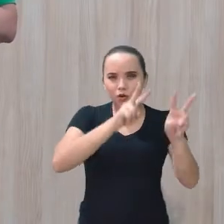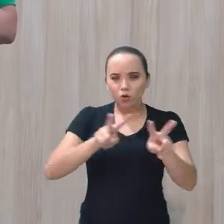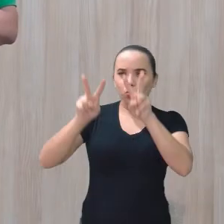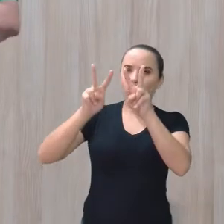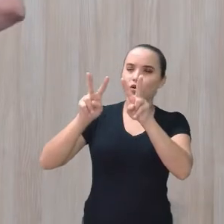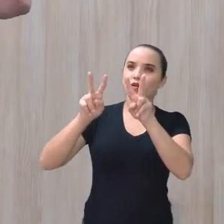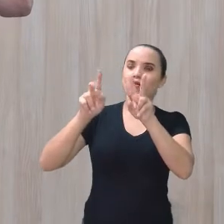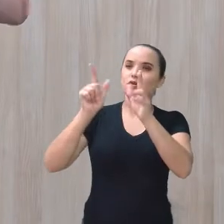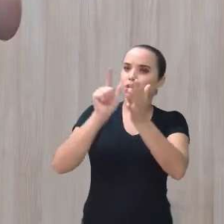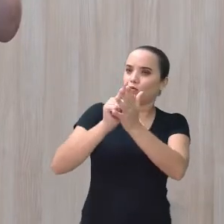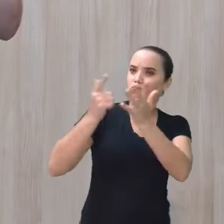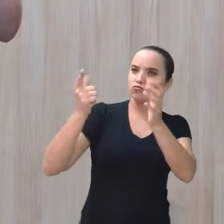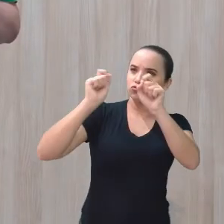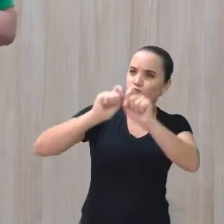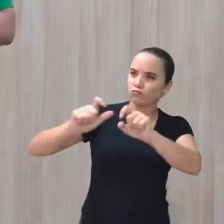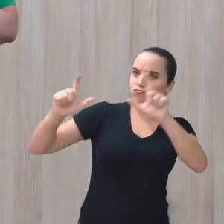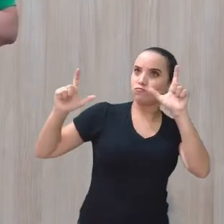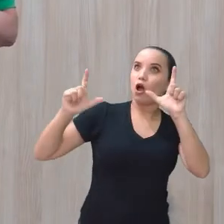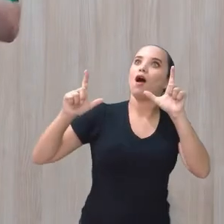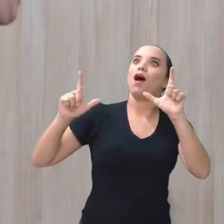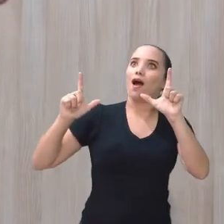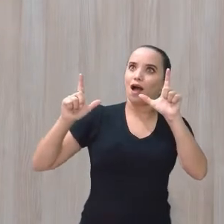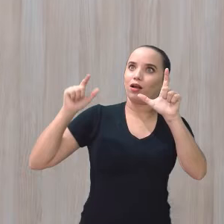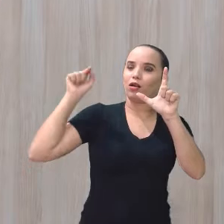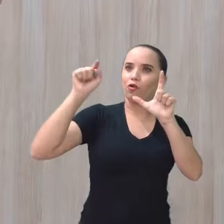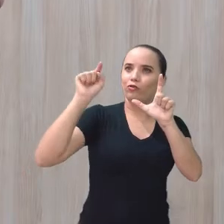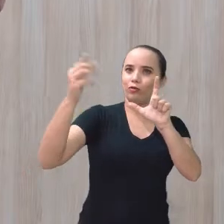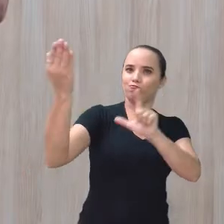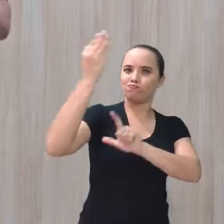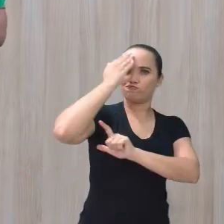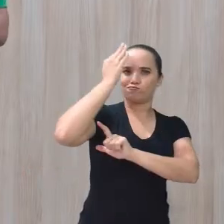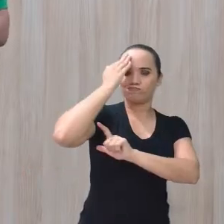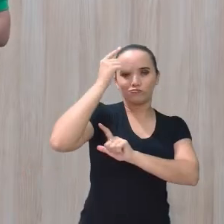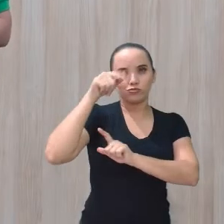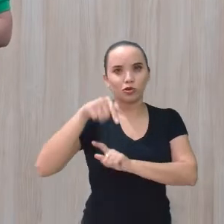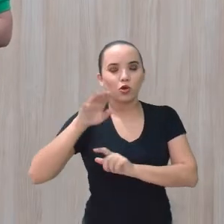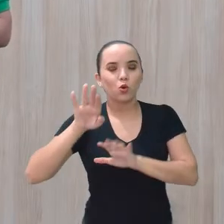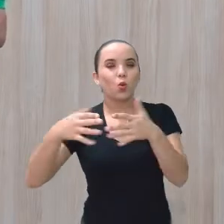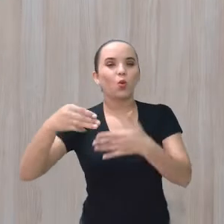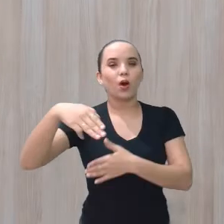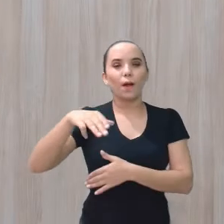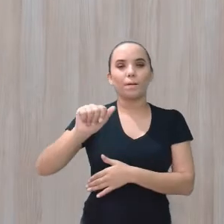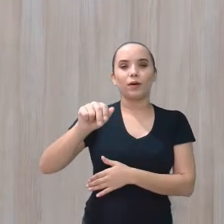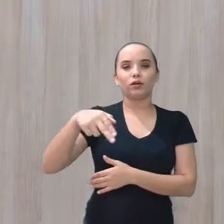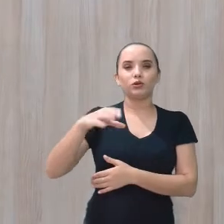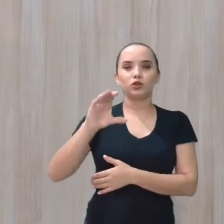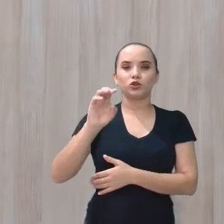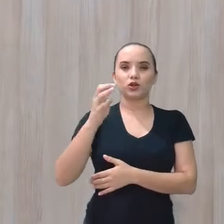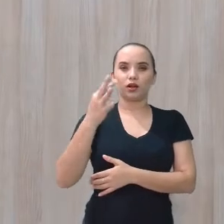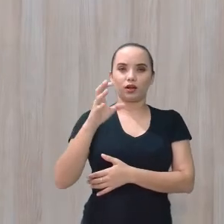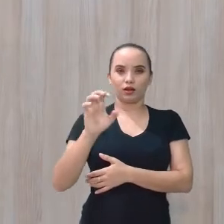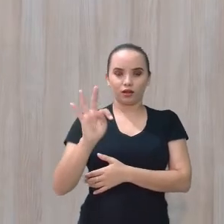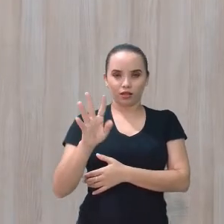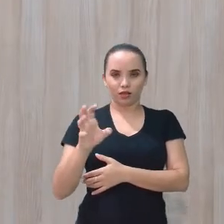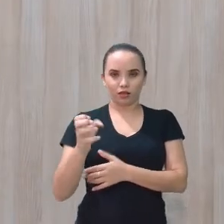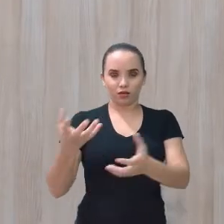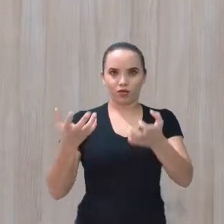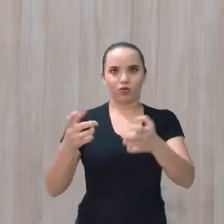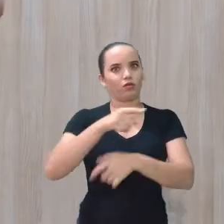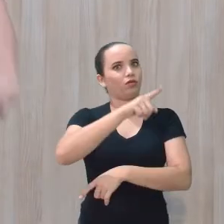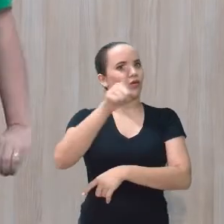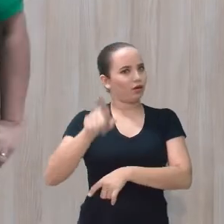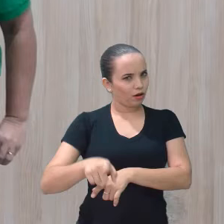ou ver assim uma notícia, vocês vão lá em busca da manchete do dia. Eu quero vocês assim afiadinhos.